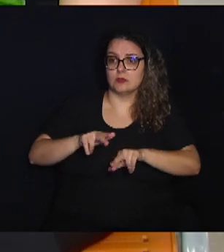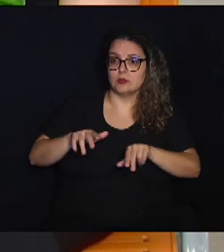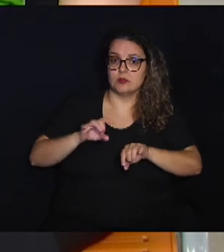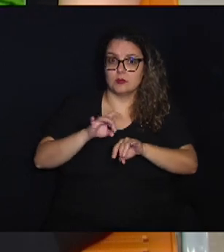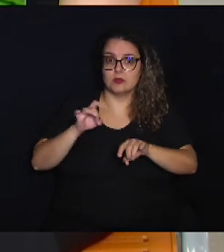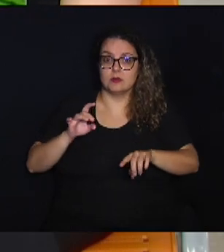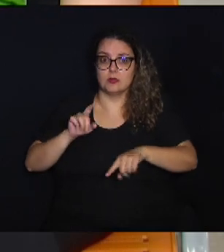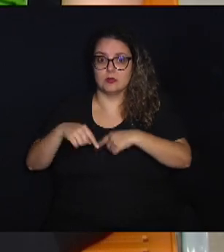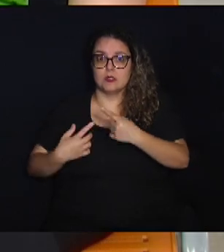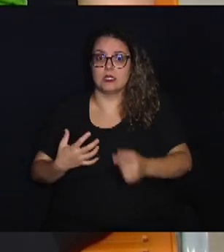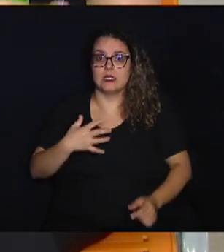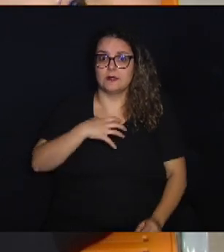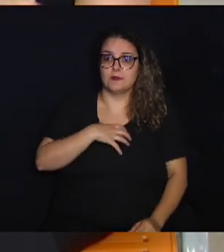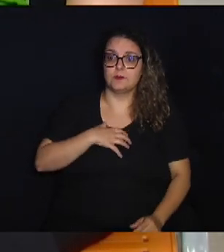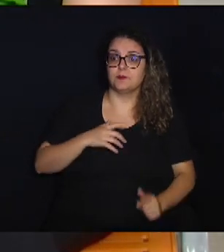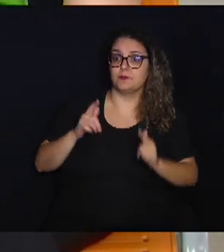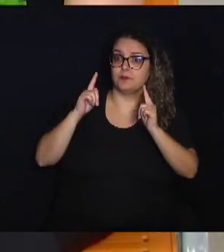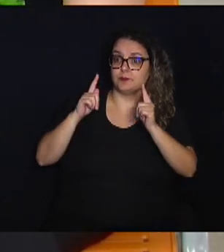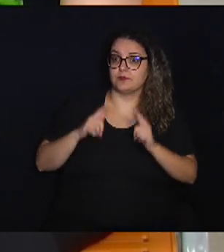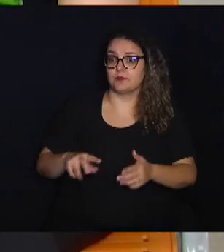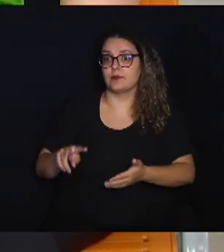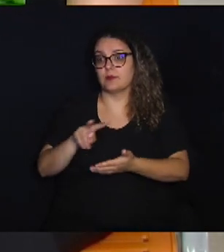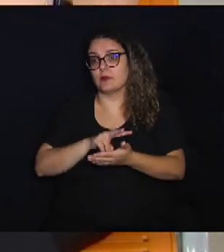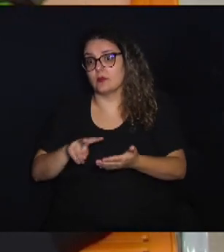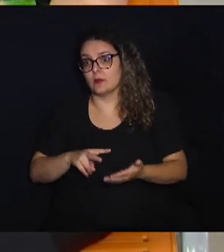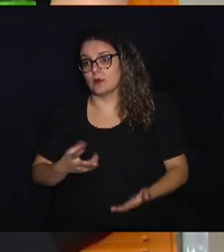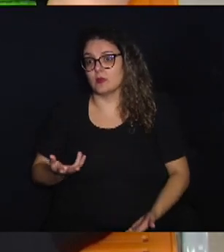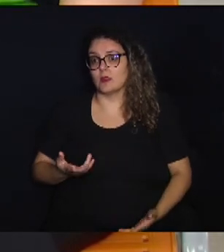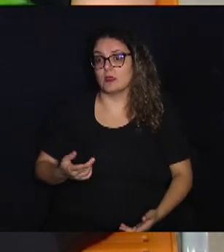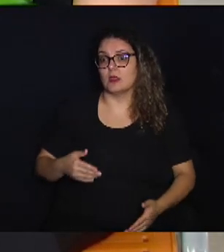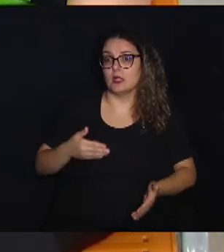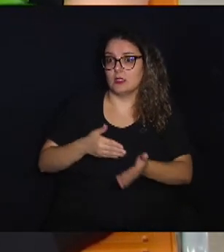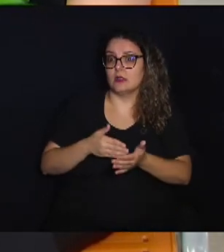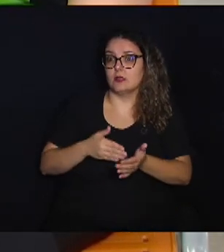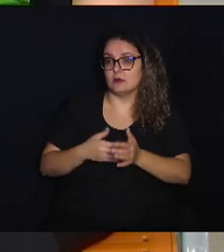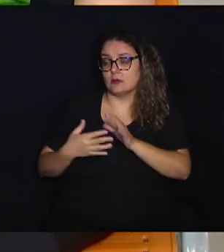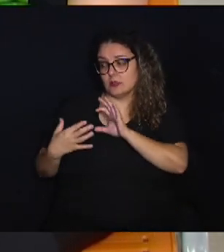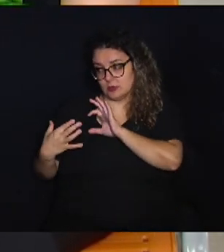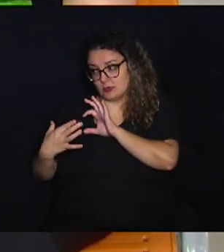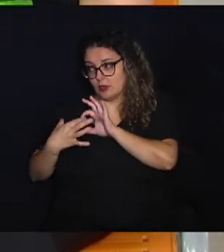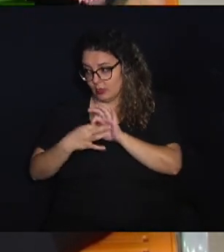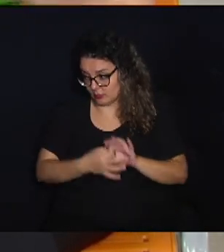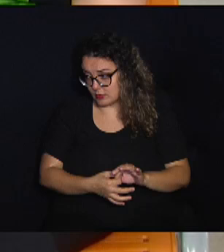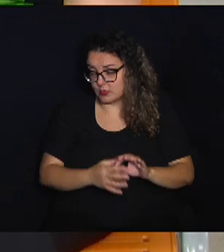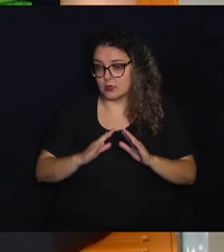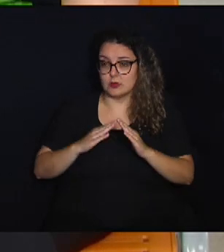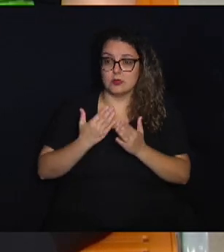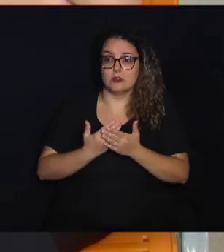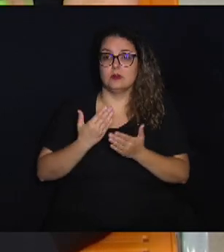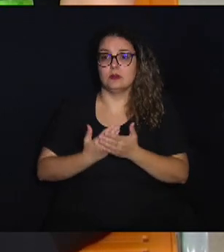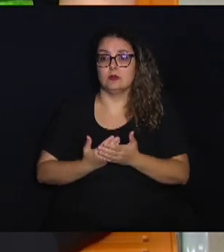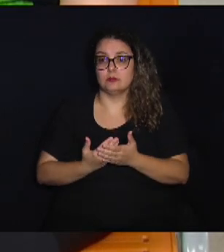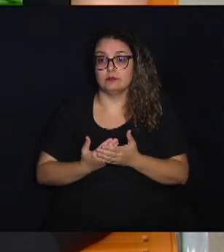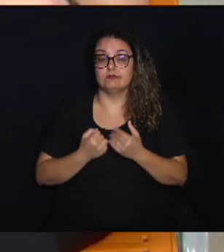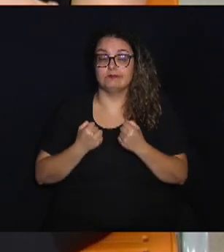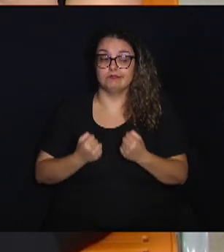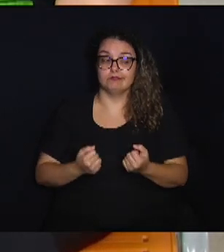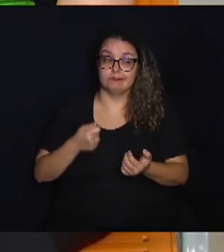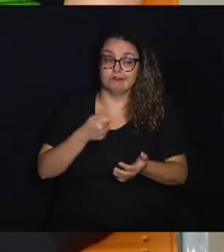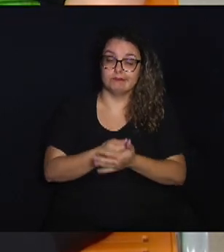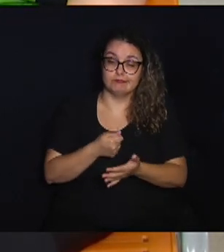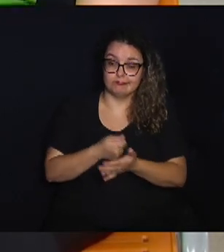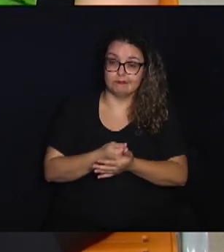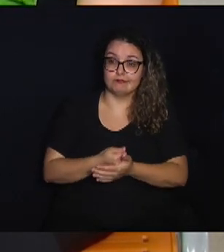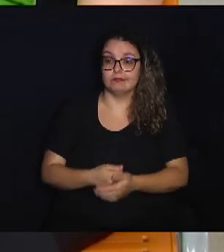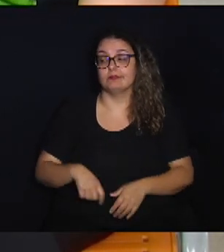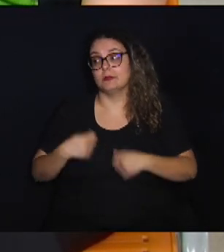outras formas de divertimento. E a leitura acaba sendo restrita ao contexto da escola, muitas vezes, e aí vem esse peso da obrigação, né? Tenho